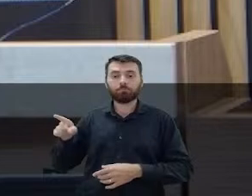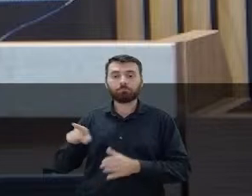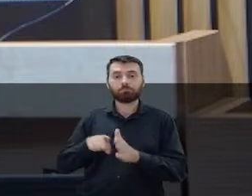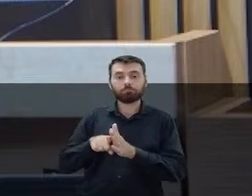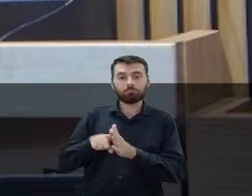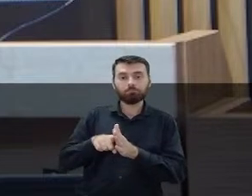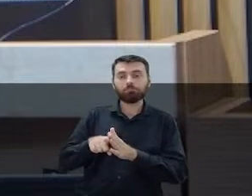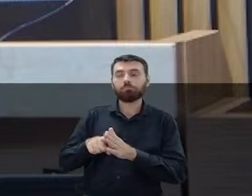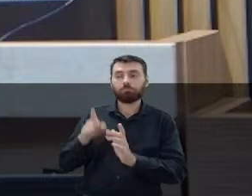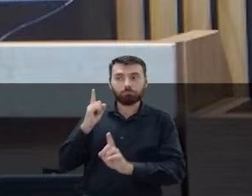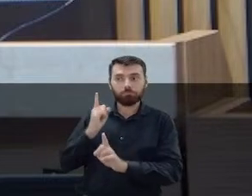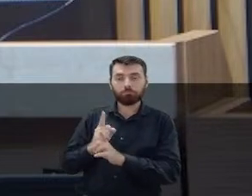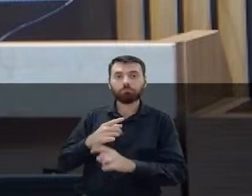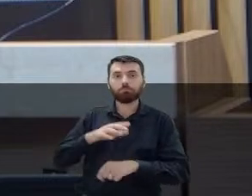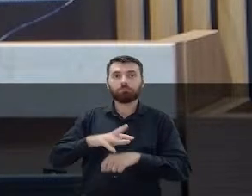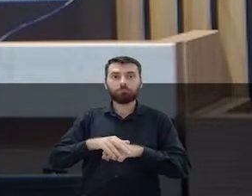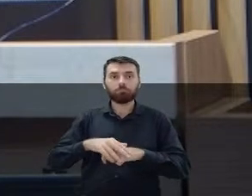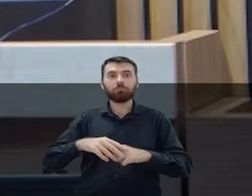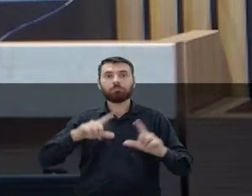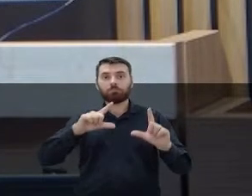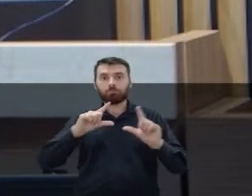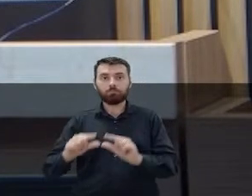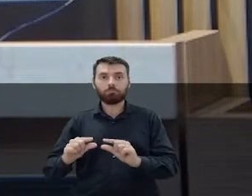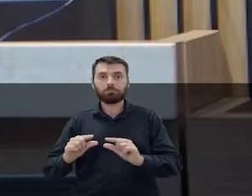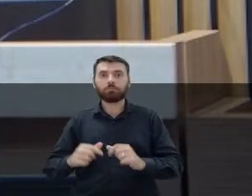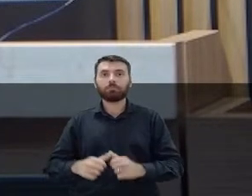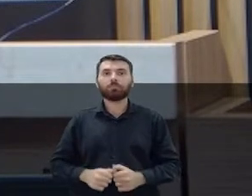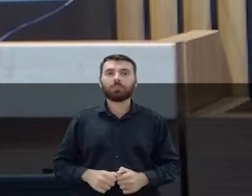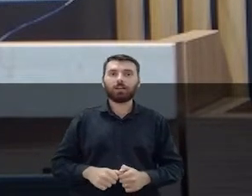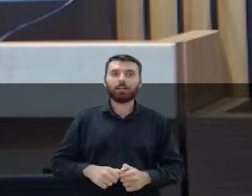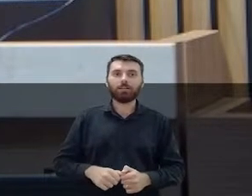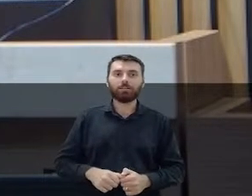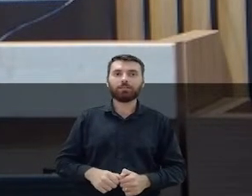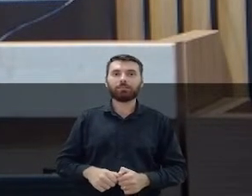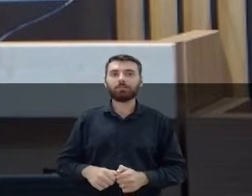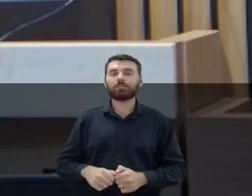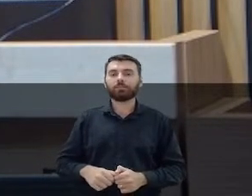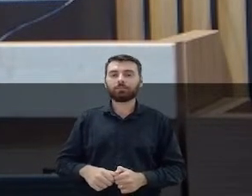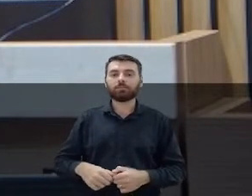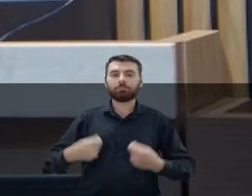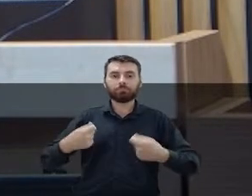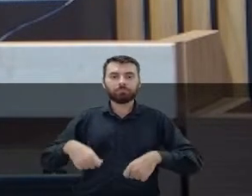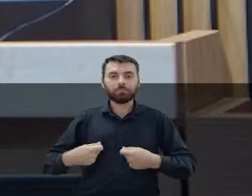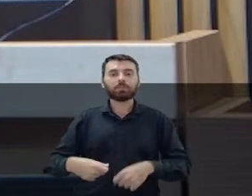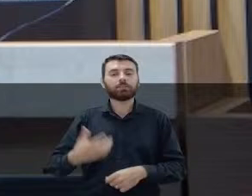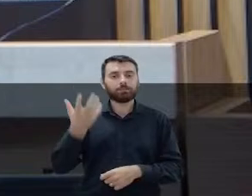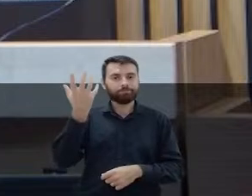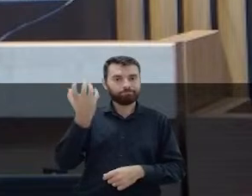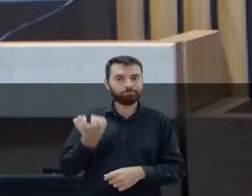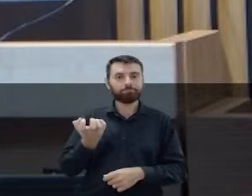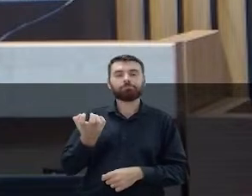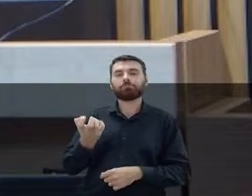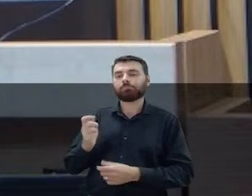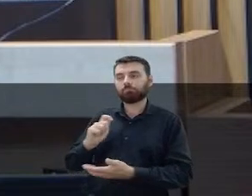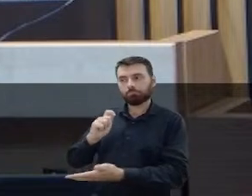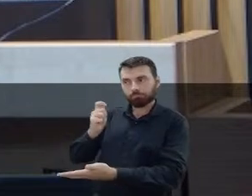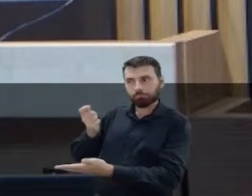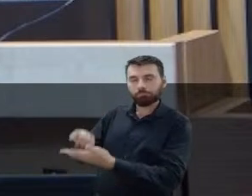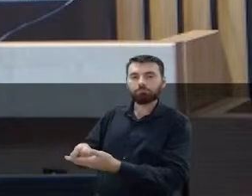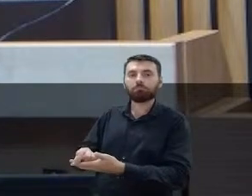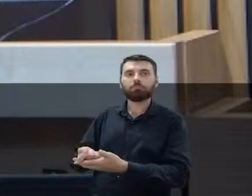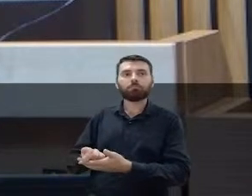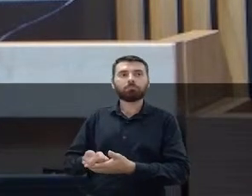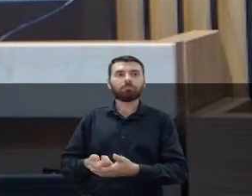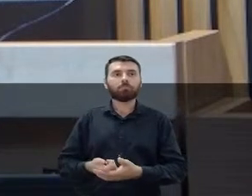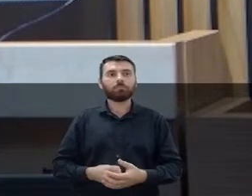ou definitiva, nos termos da legislação civil, é devido à pensão postulada, com alteração apenas do